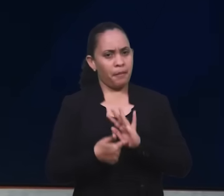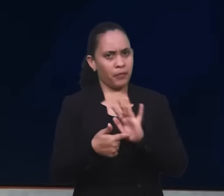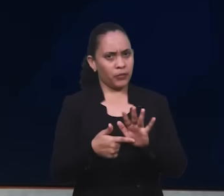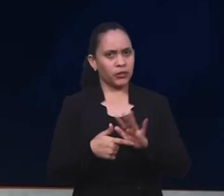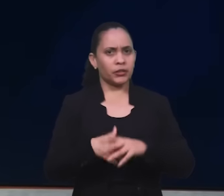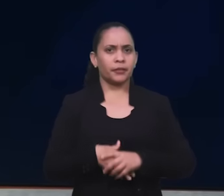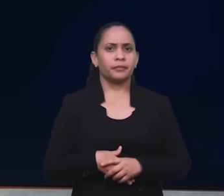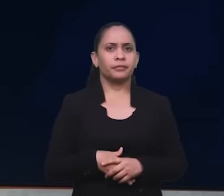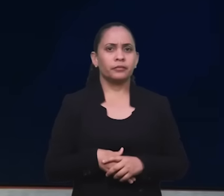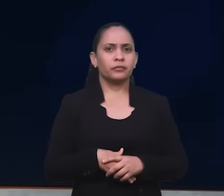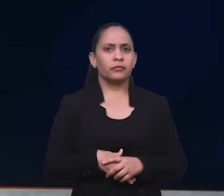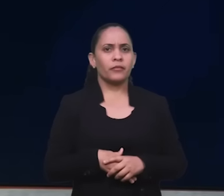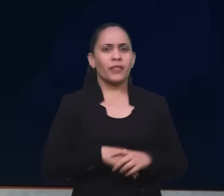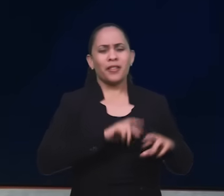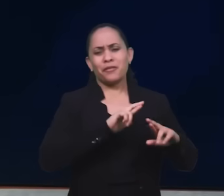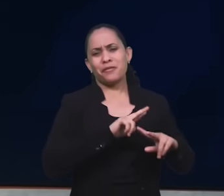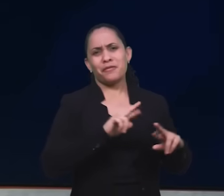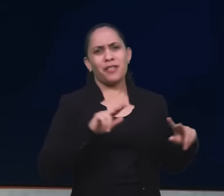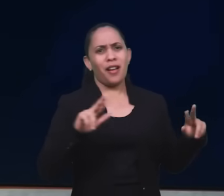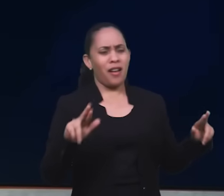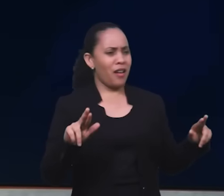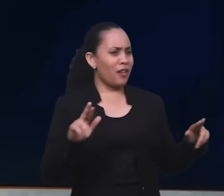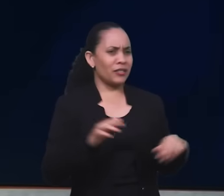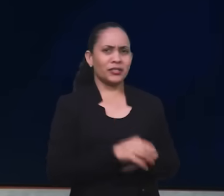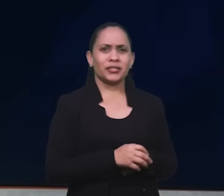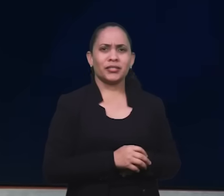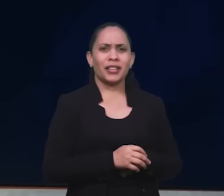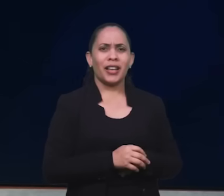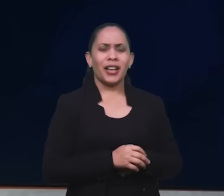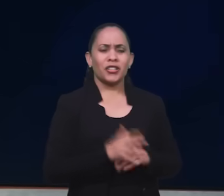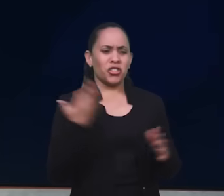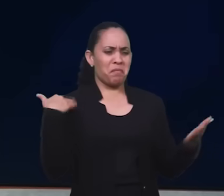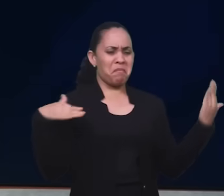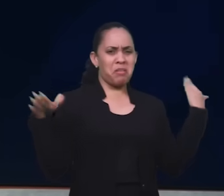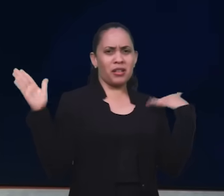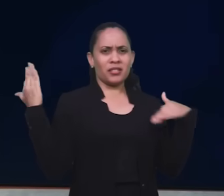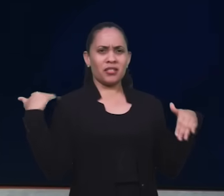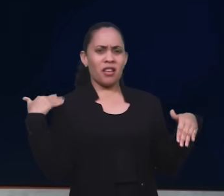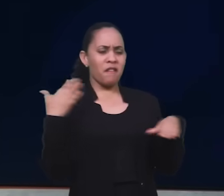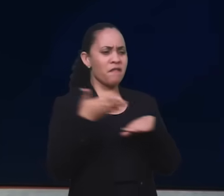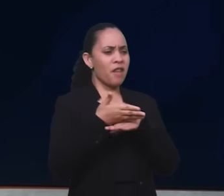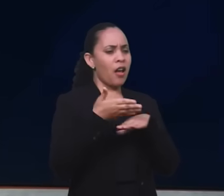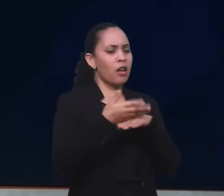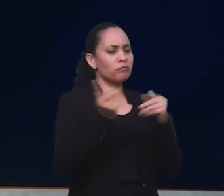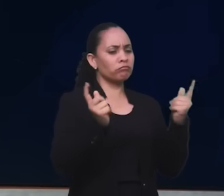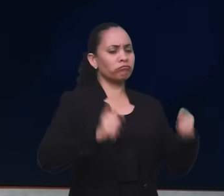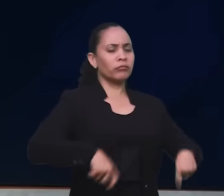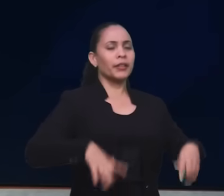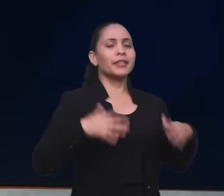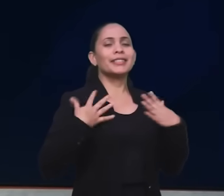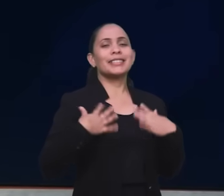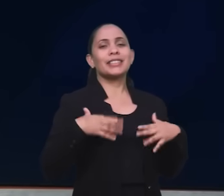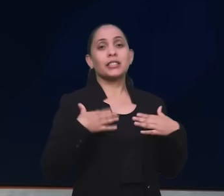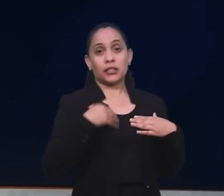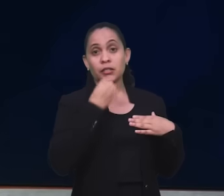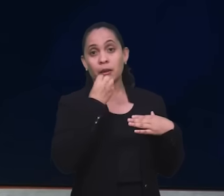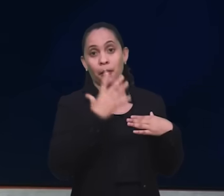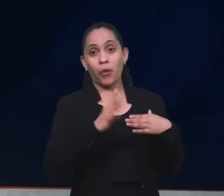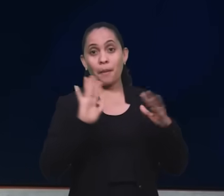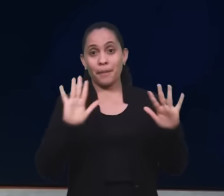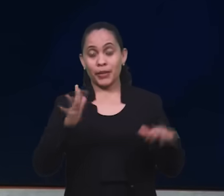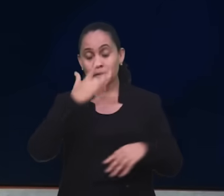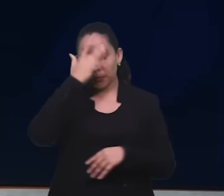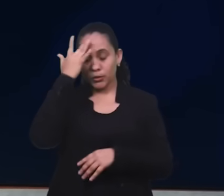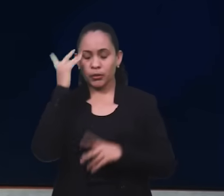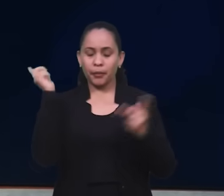A indústria aí de hotéis, turismo e até de lazer para que as pessoas possam descansar, e são boas, mas